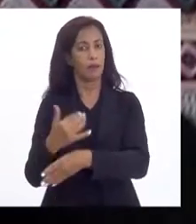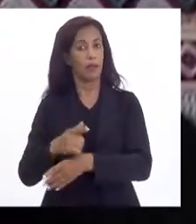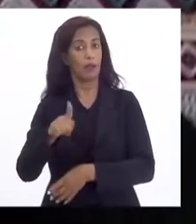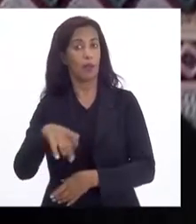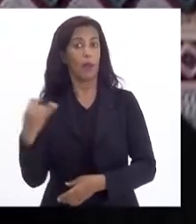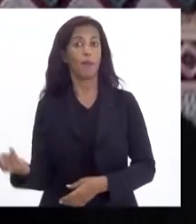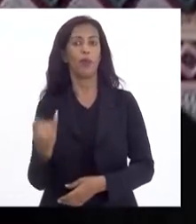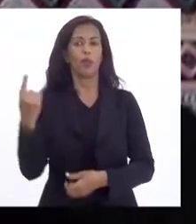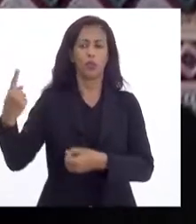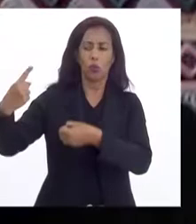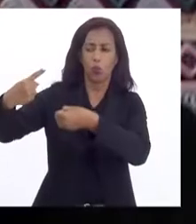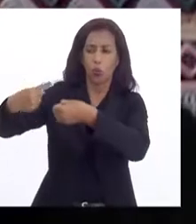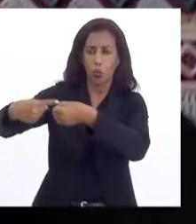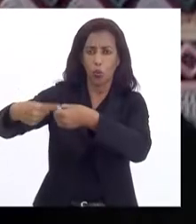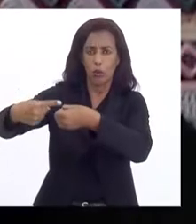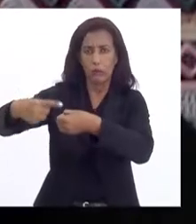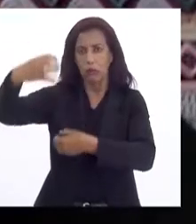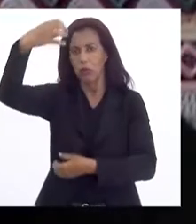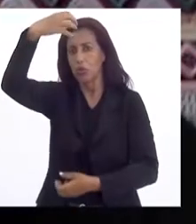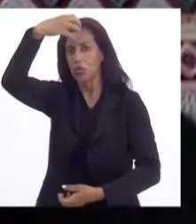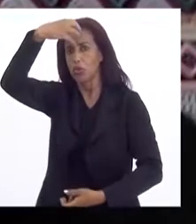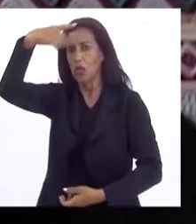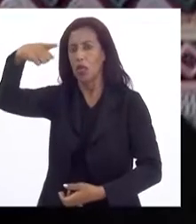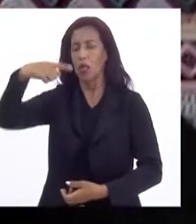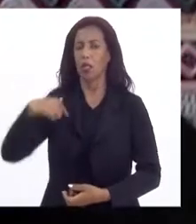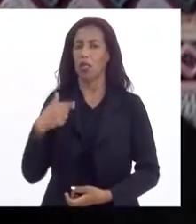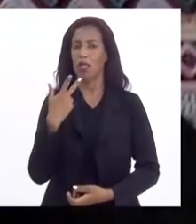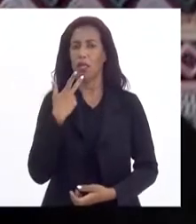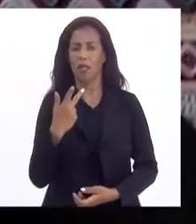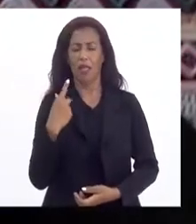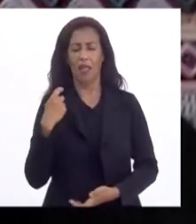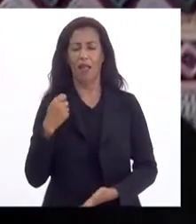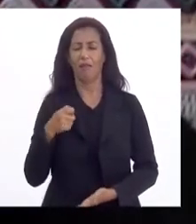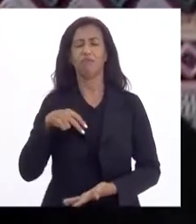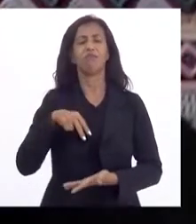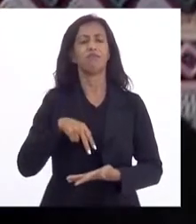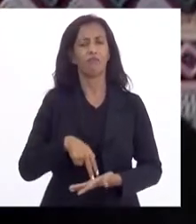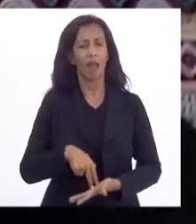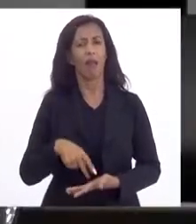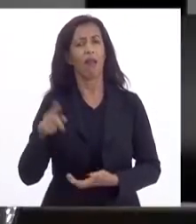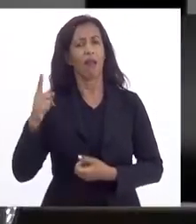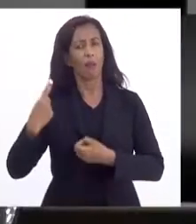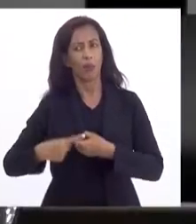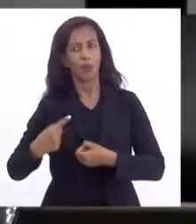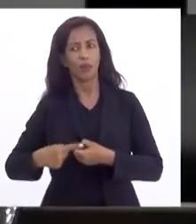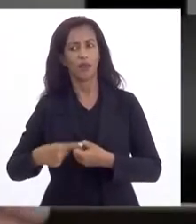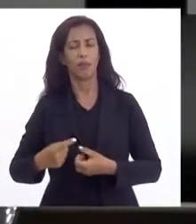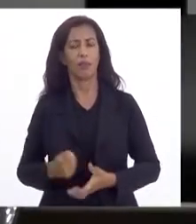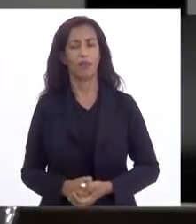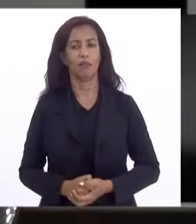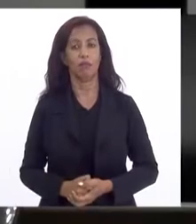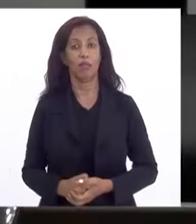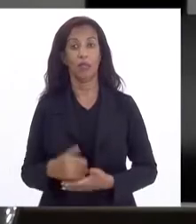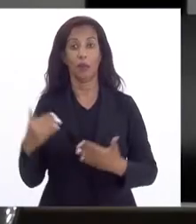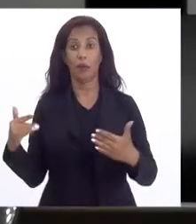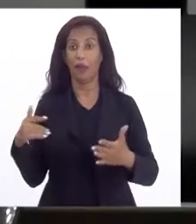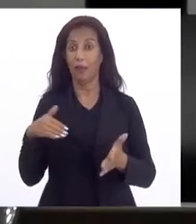da municipalidade, ela se reivindica municipalista, ferrenha, e até aí nós temos